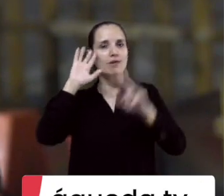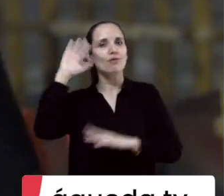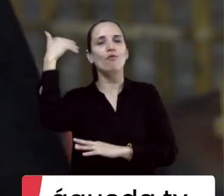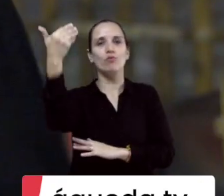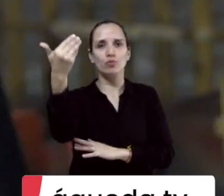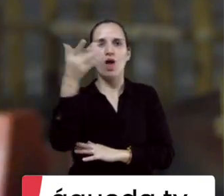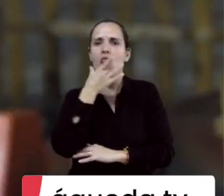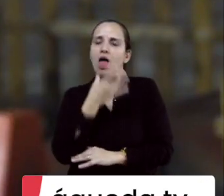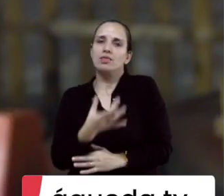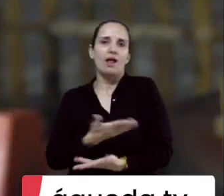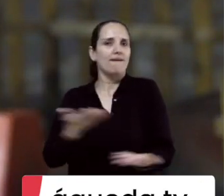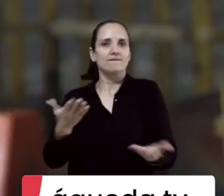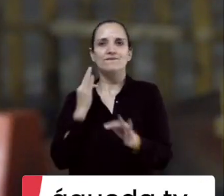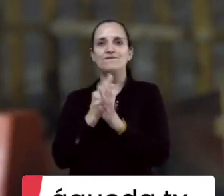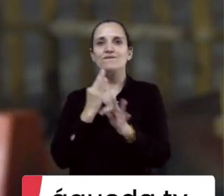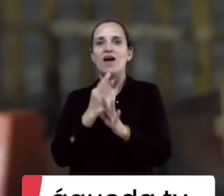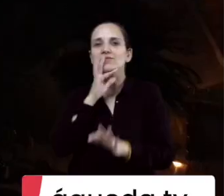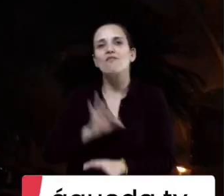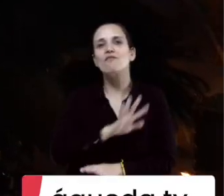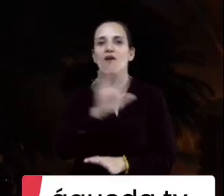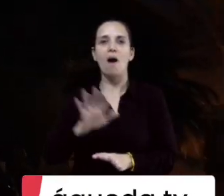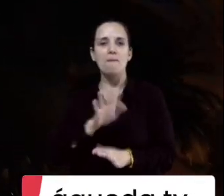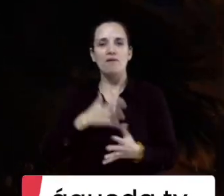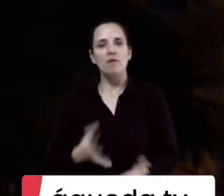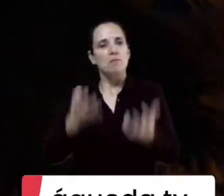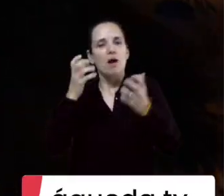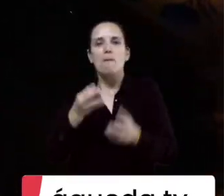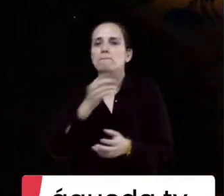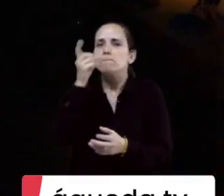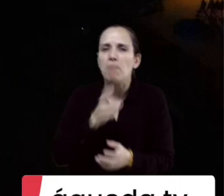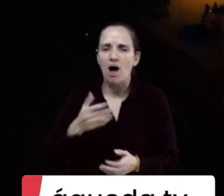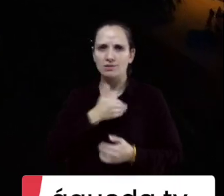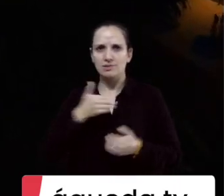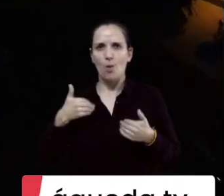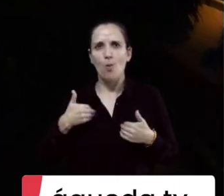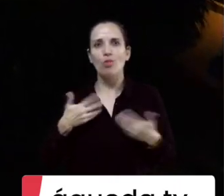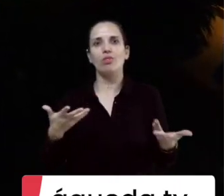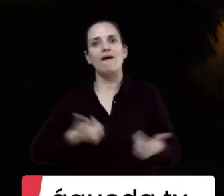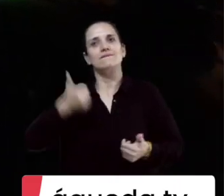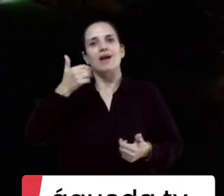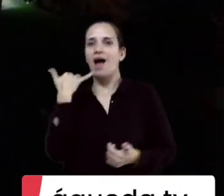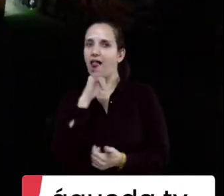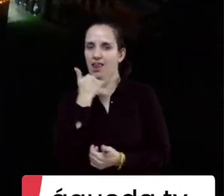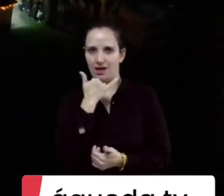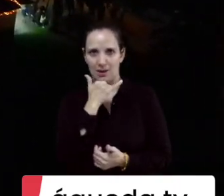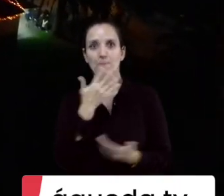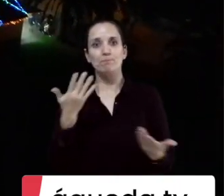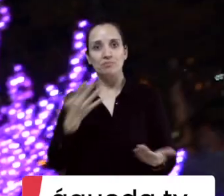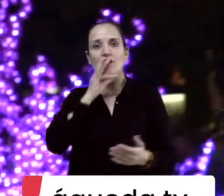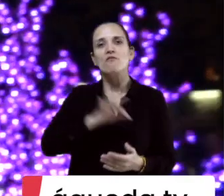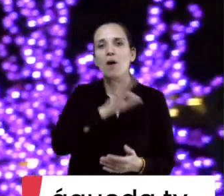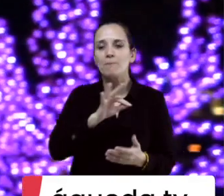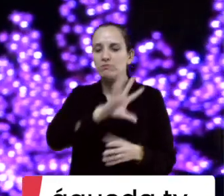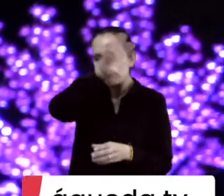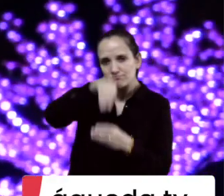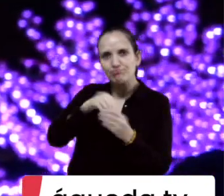O Natal é, acima de tudo, uma festa de família que queremos viver com paz, com saúde e, sobretudo, com muita alegria. É na família e